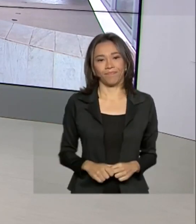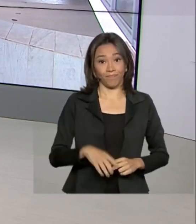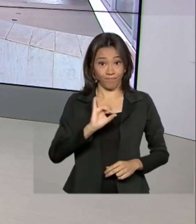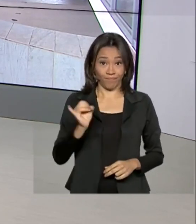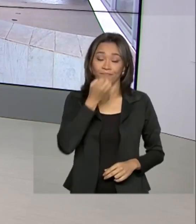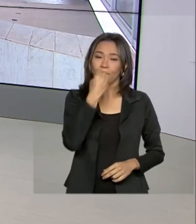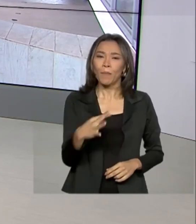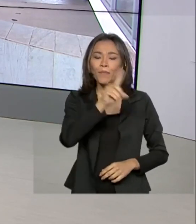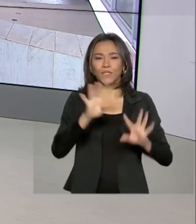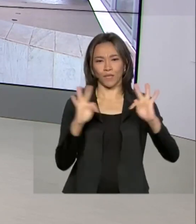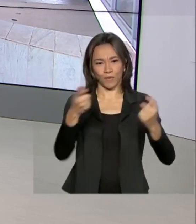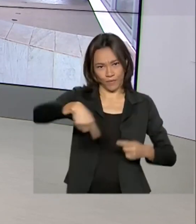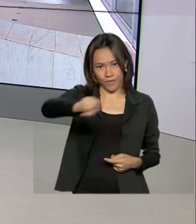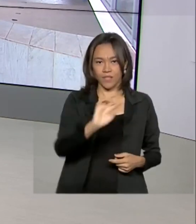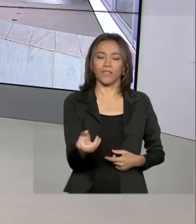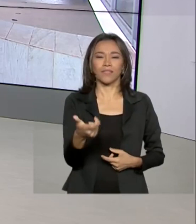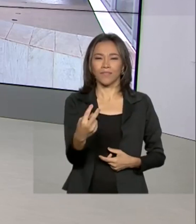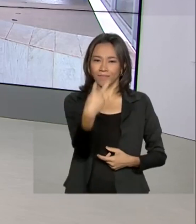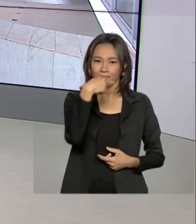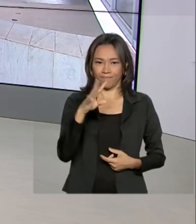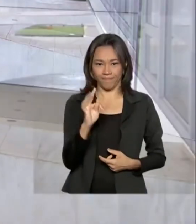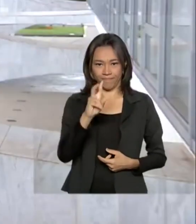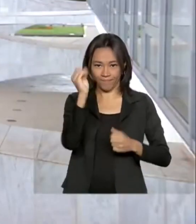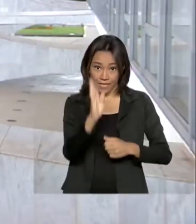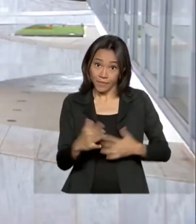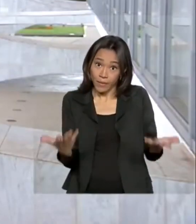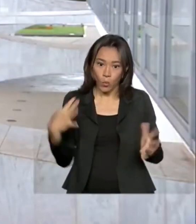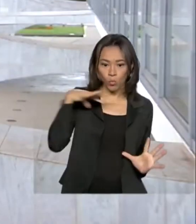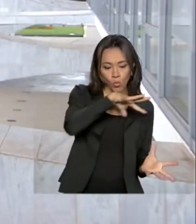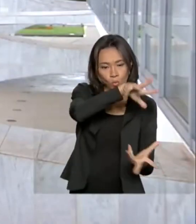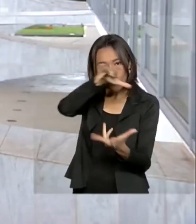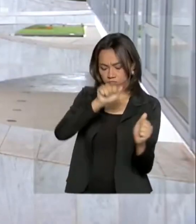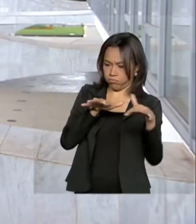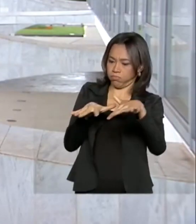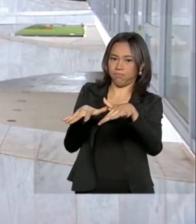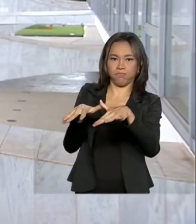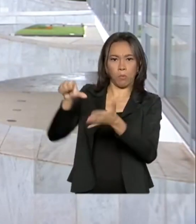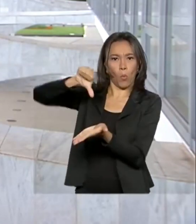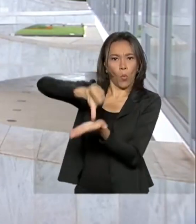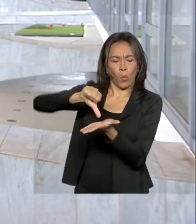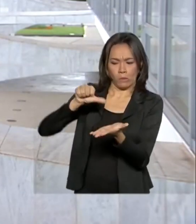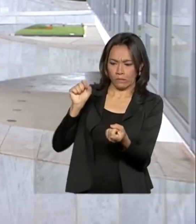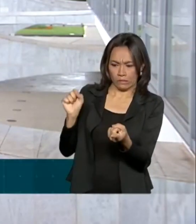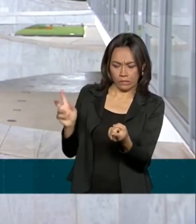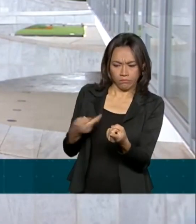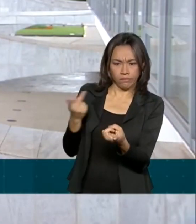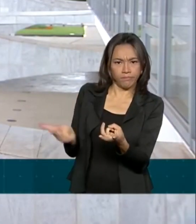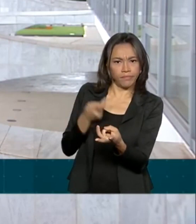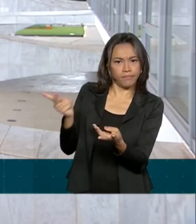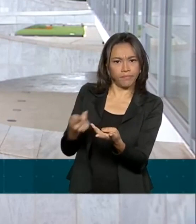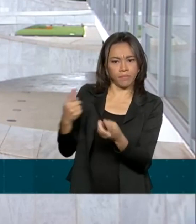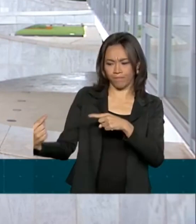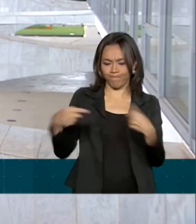Renata, bom dia a todos que nos acompanham aqui na TV Brasil. Pois é, o mundo inteiro está acompanhando cada episódio deste conflito entre